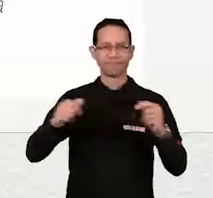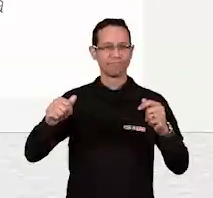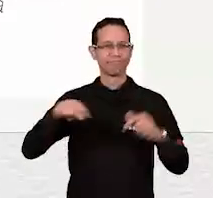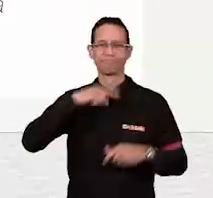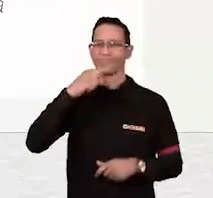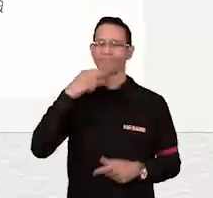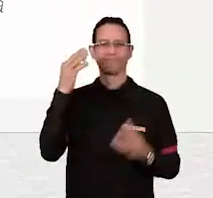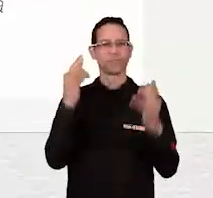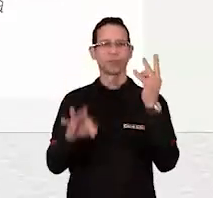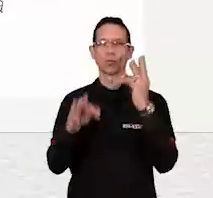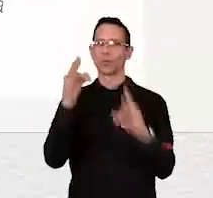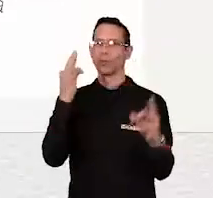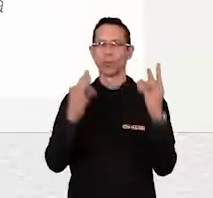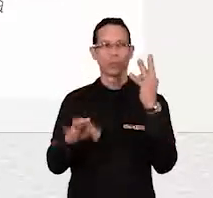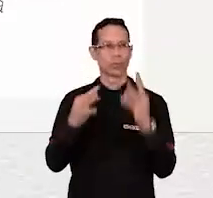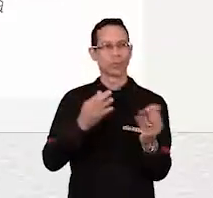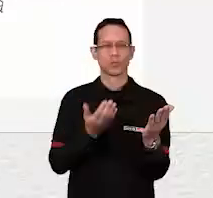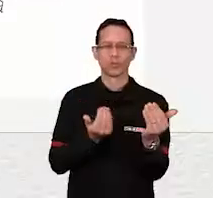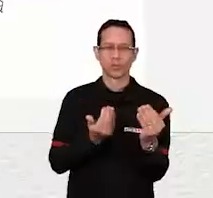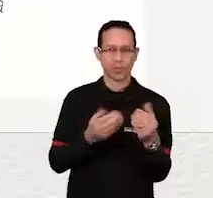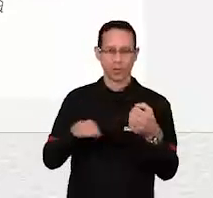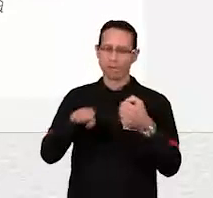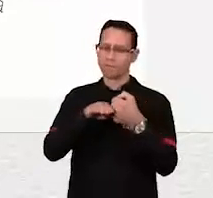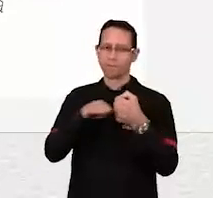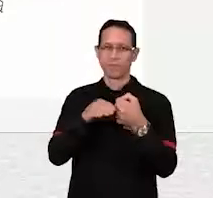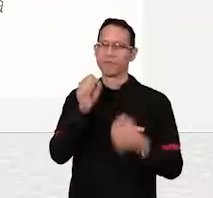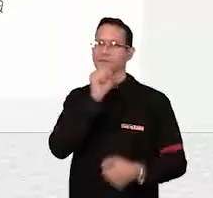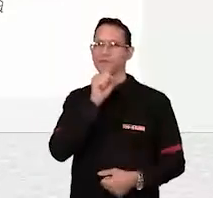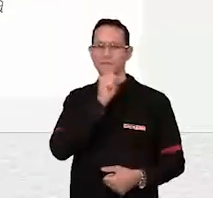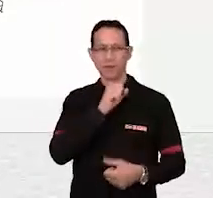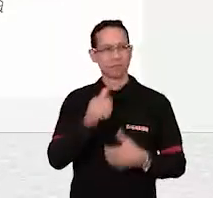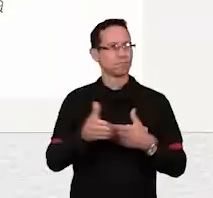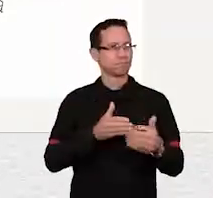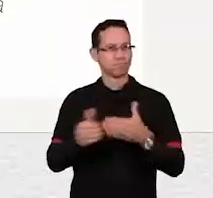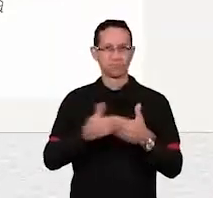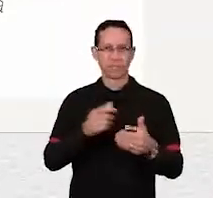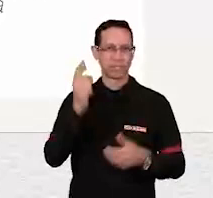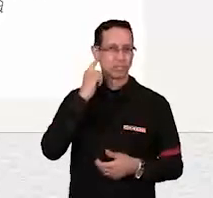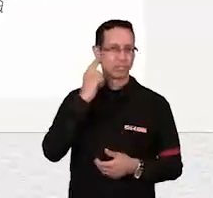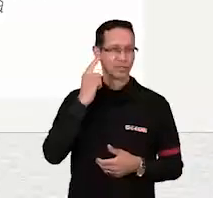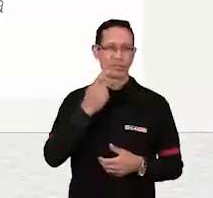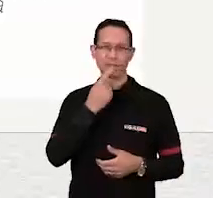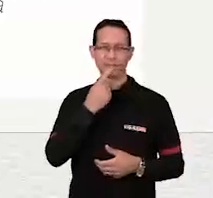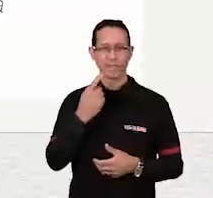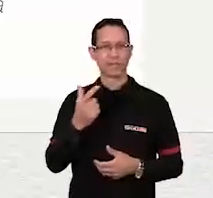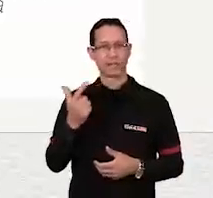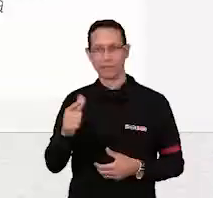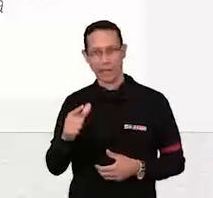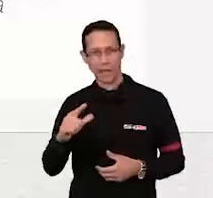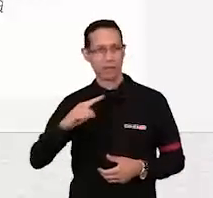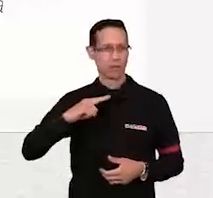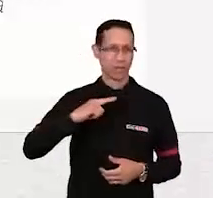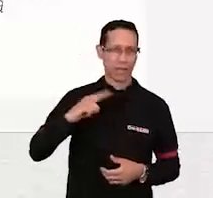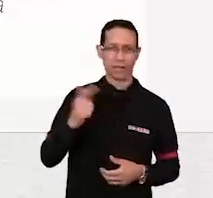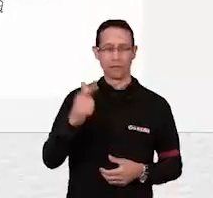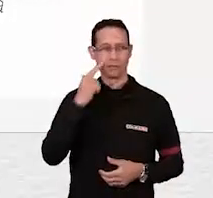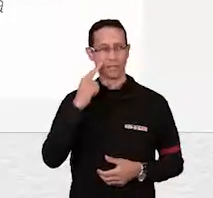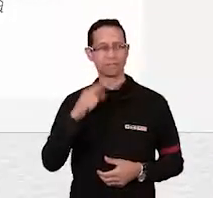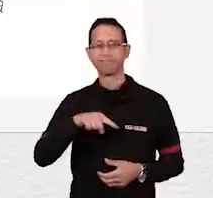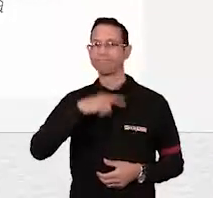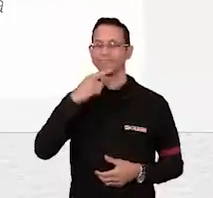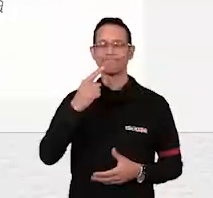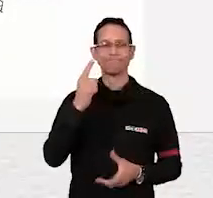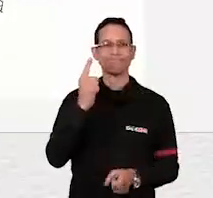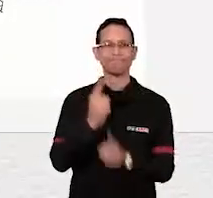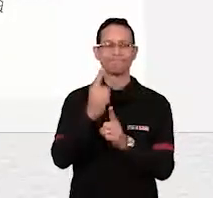dói. Cachorro jovem, cachorro de meia idade, cachorro velho, com histórico de otite recidivante, sem histórico de otite recidivante, alguns eu não consigo